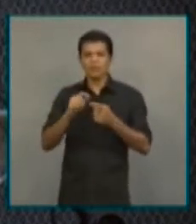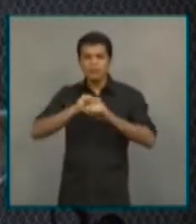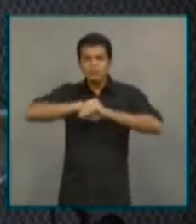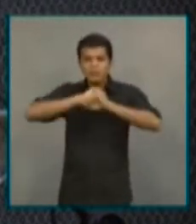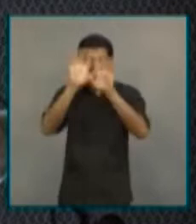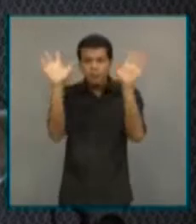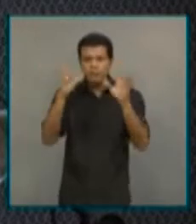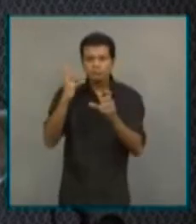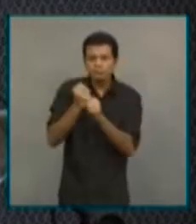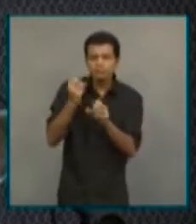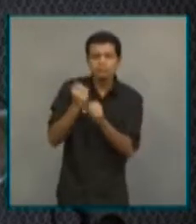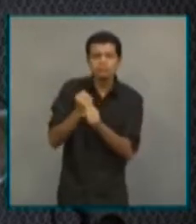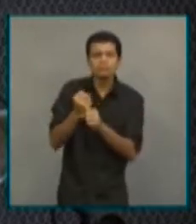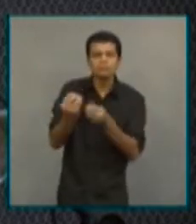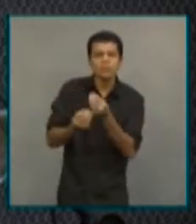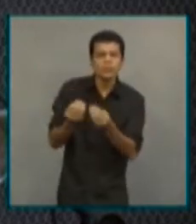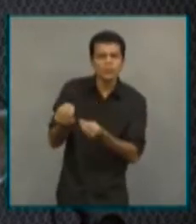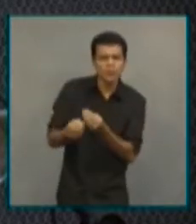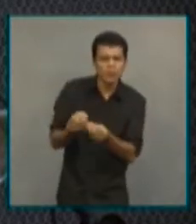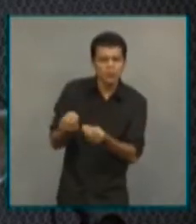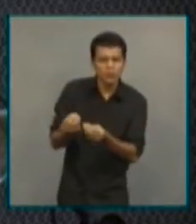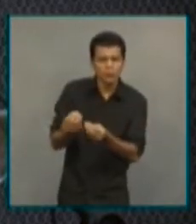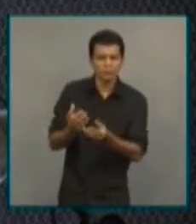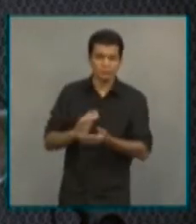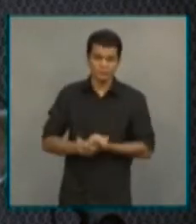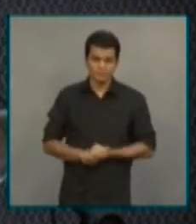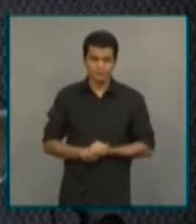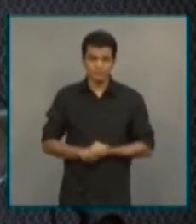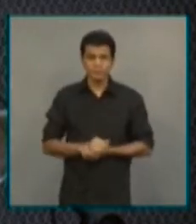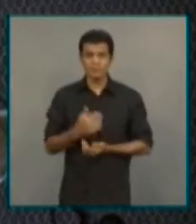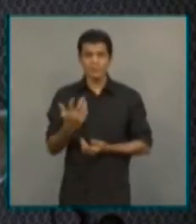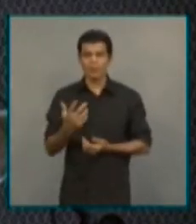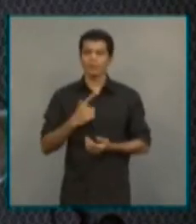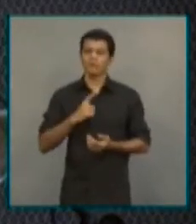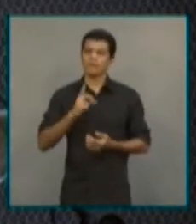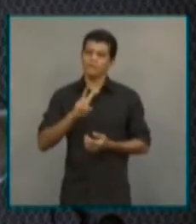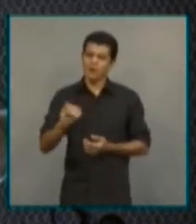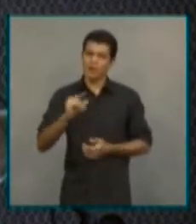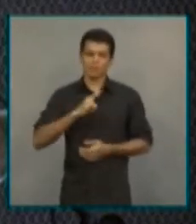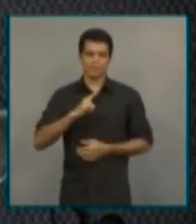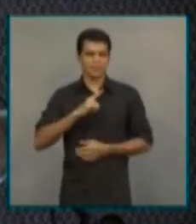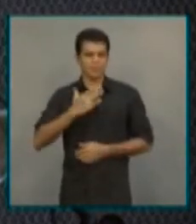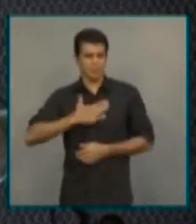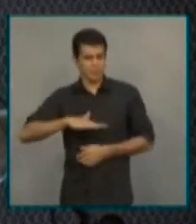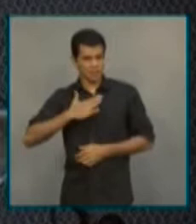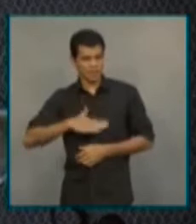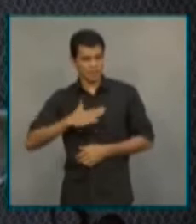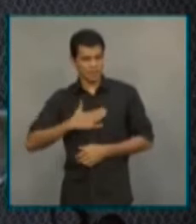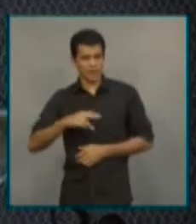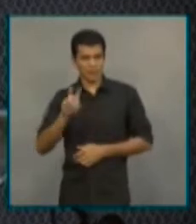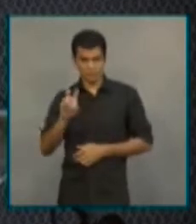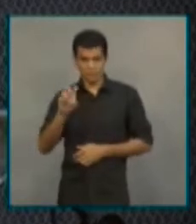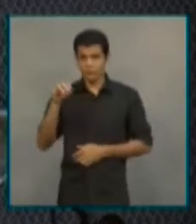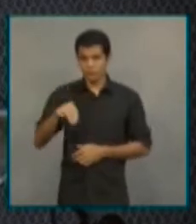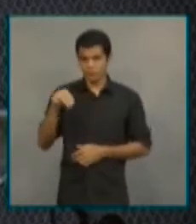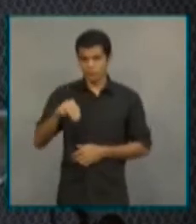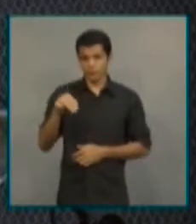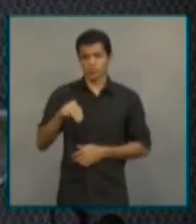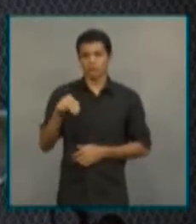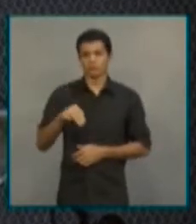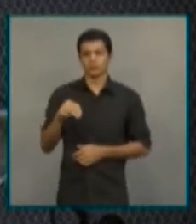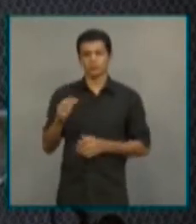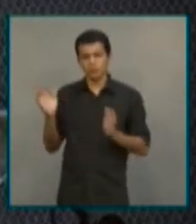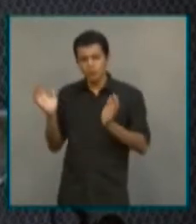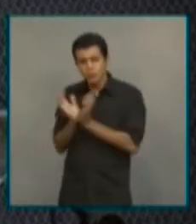OAB. Teremos um intervalo de 5 minutos para que os assessores e candidatos possam se